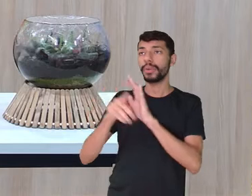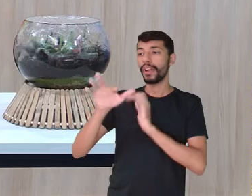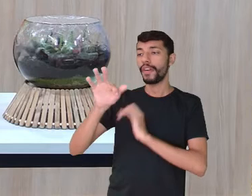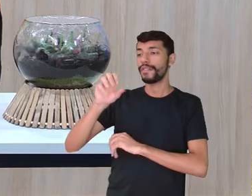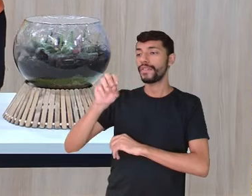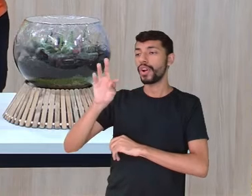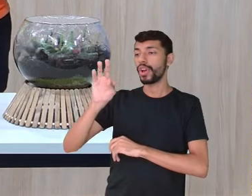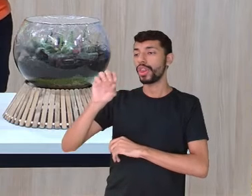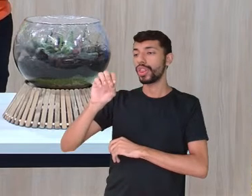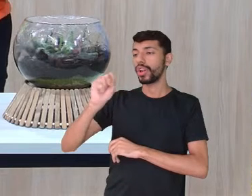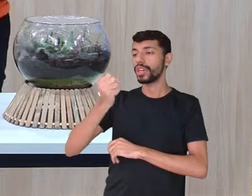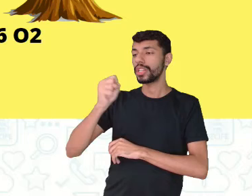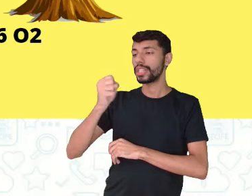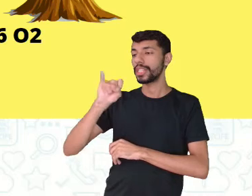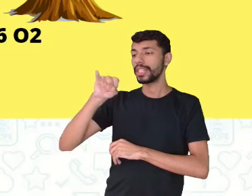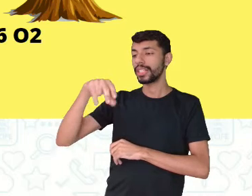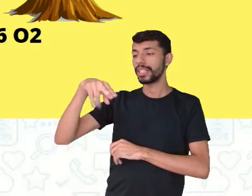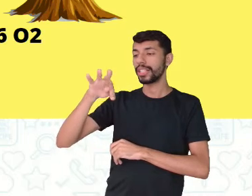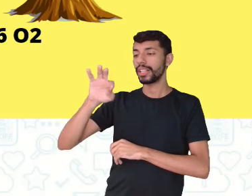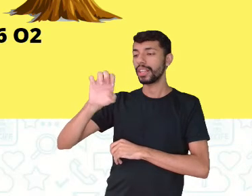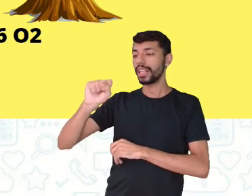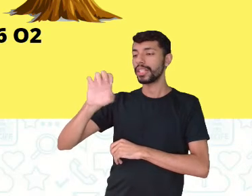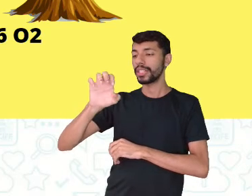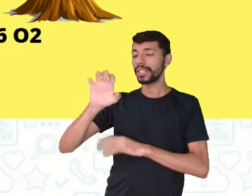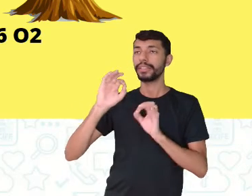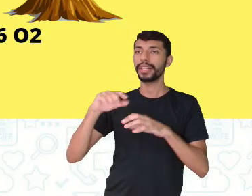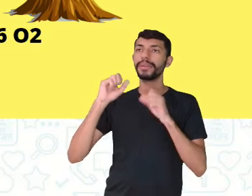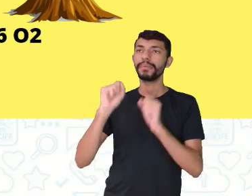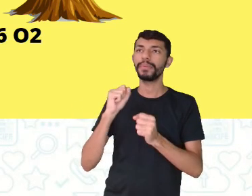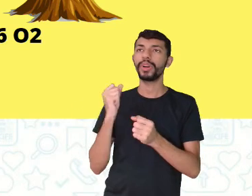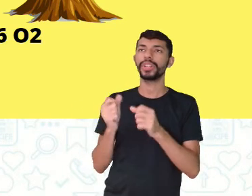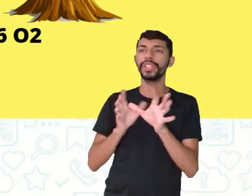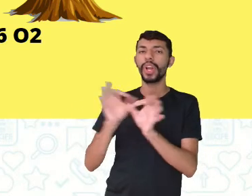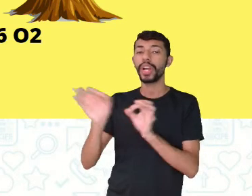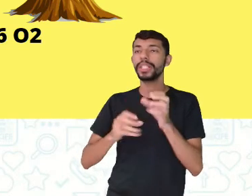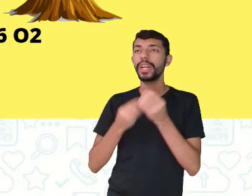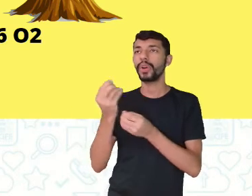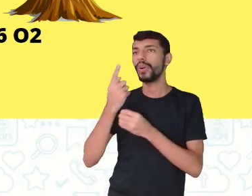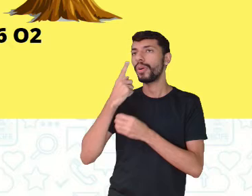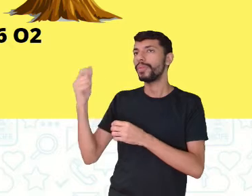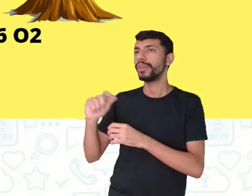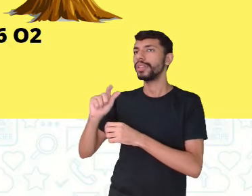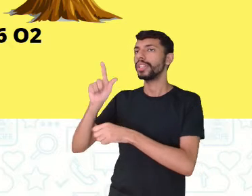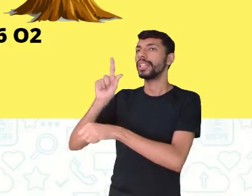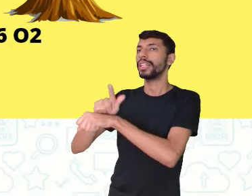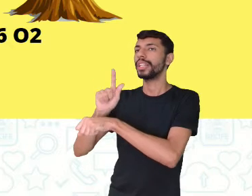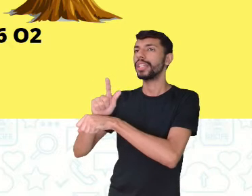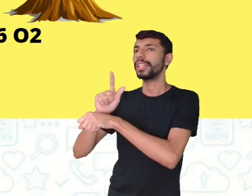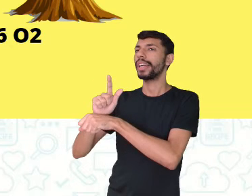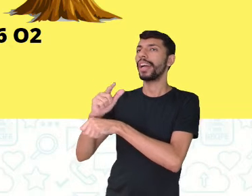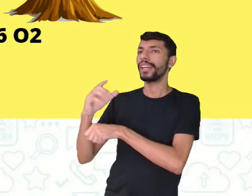ser esquematizada dessa forma, né? Gás carbônico, que é o CO2, mais